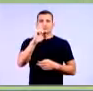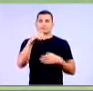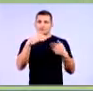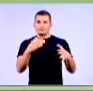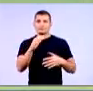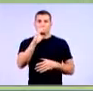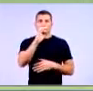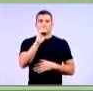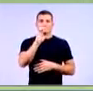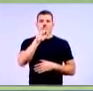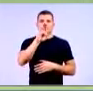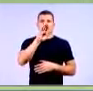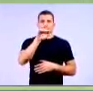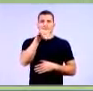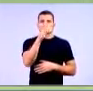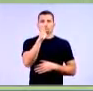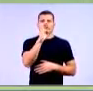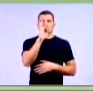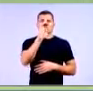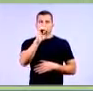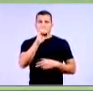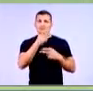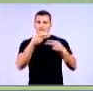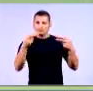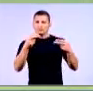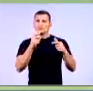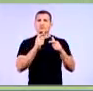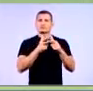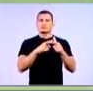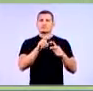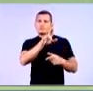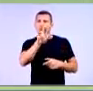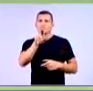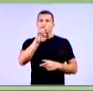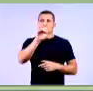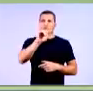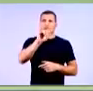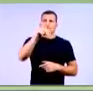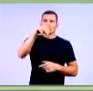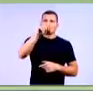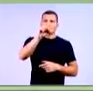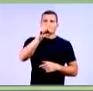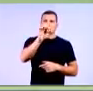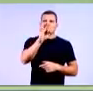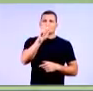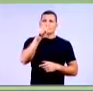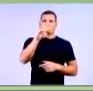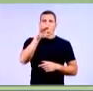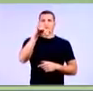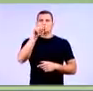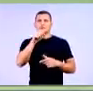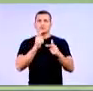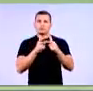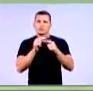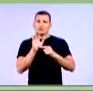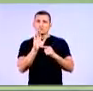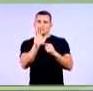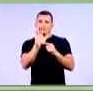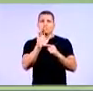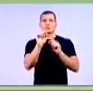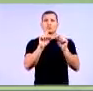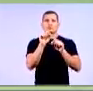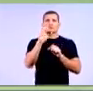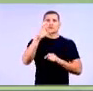objeto, por que ele recebe esse nome de instância, né? Porque ele representa a classe, uma determinada classe,